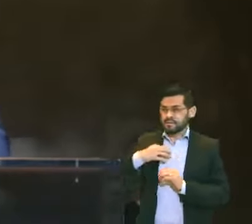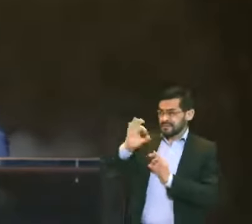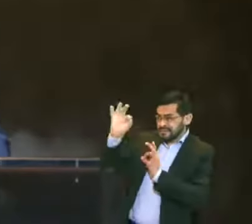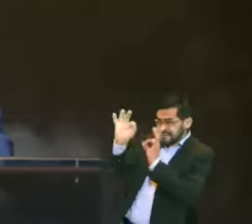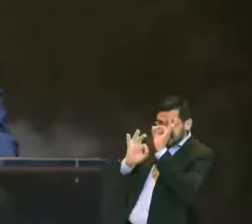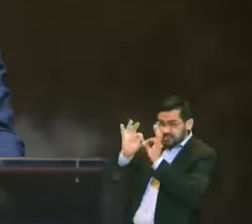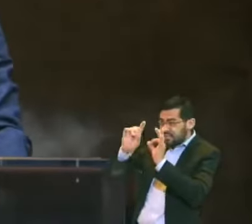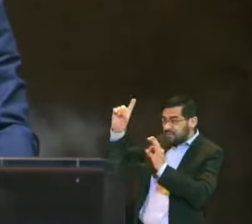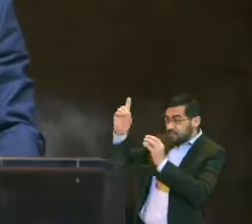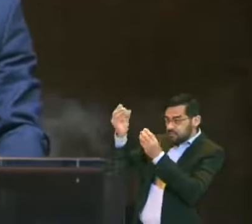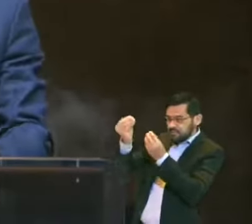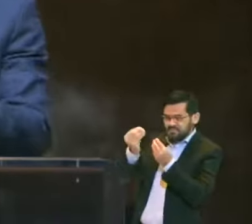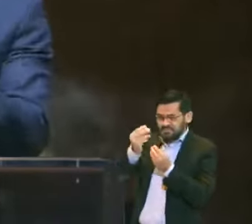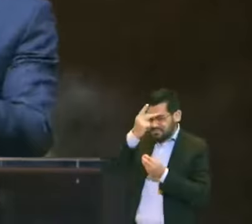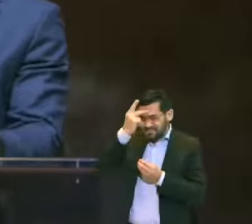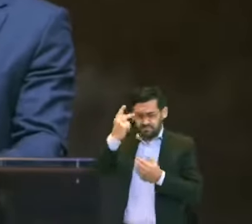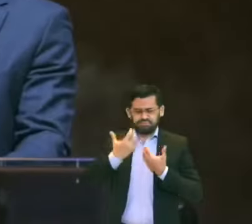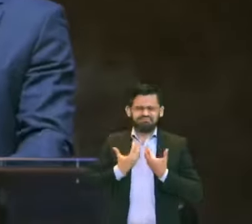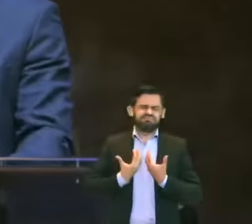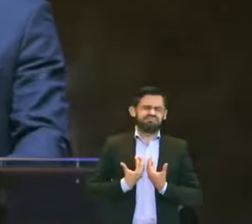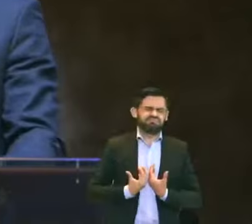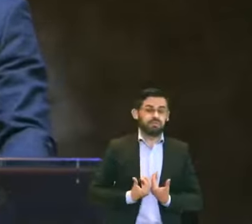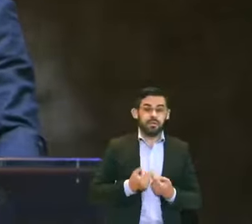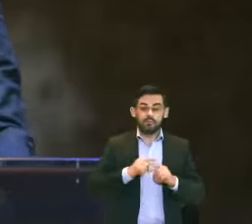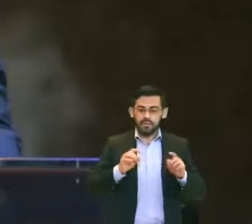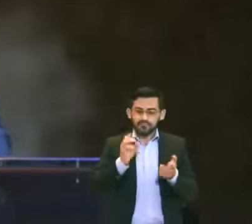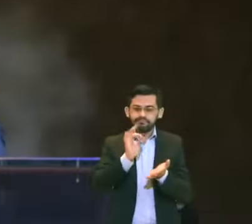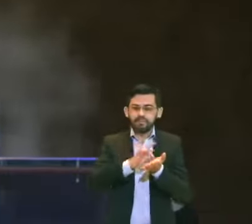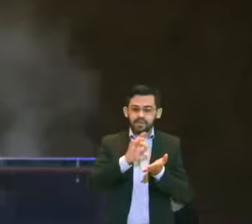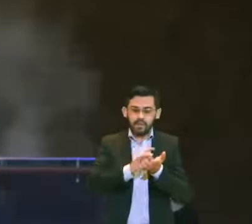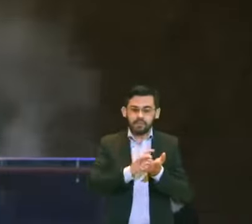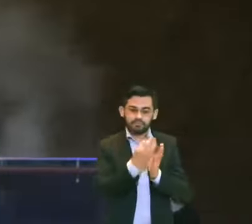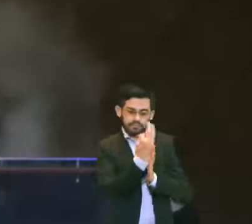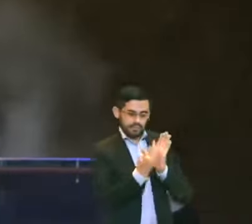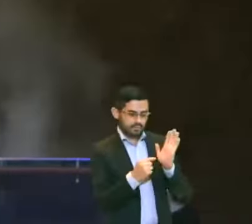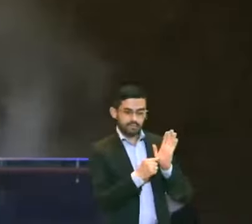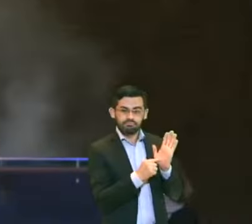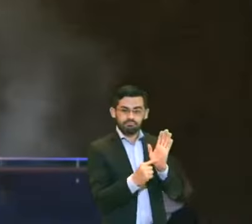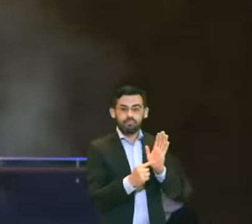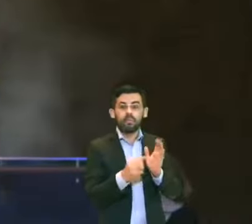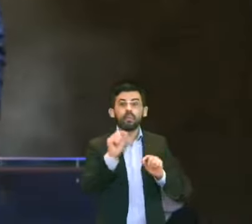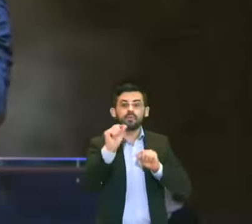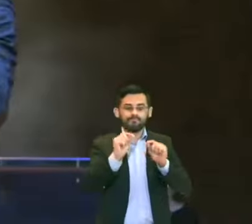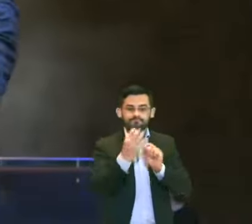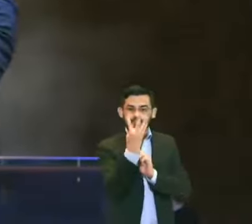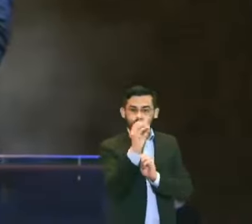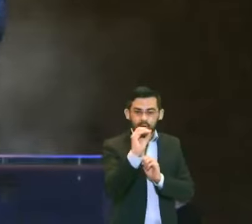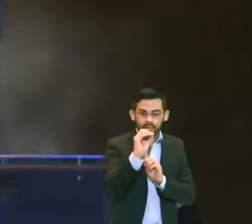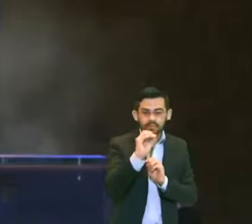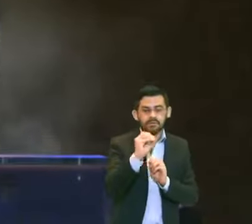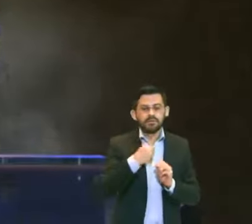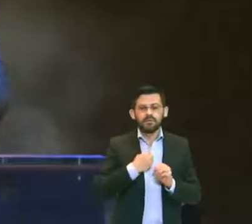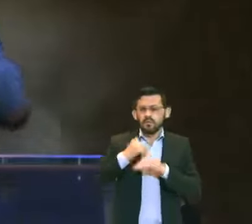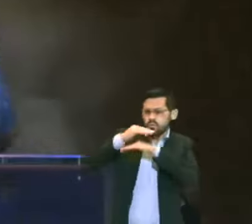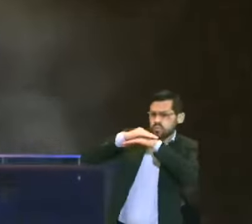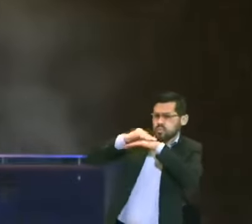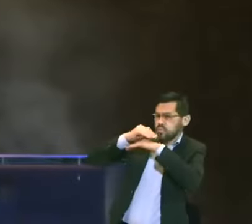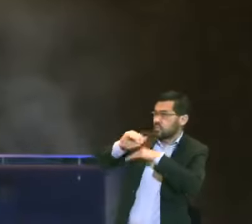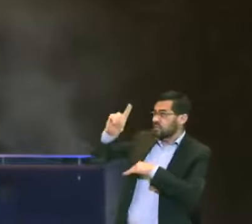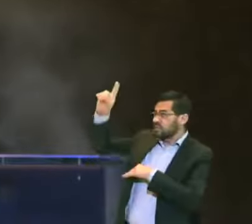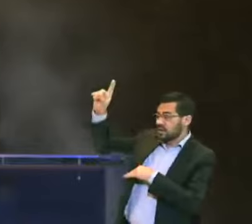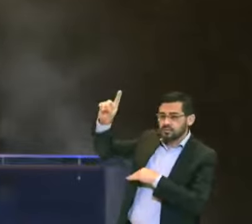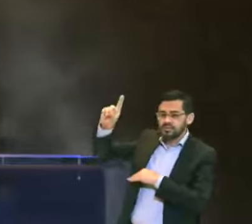os cansados. E é muito interessante porque em Isaías 40 a Bíblia vai nos apresentar o consolo de Deus para a